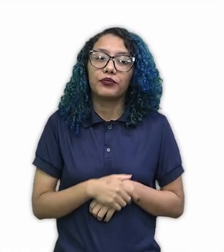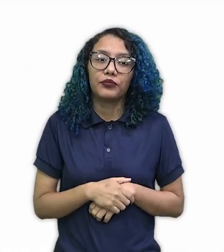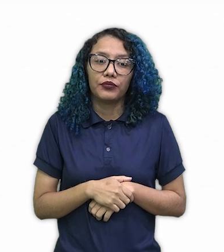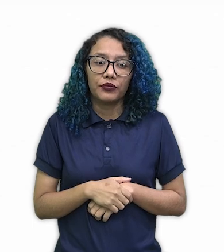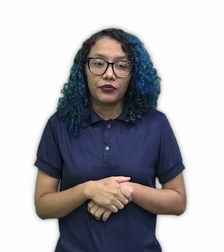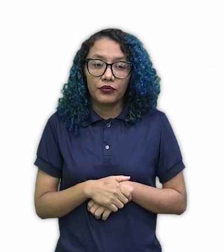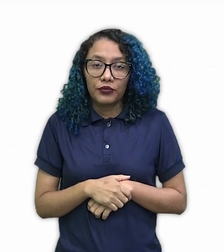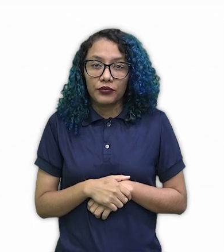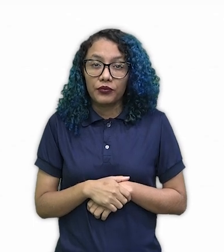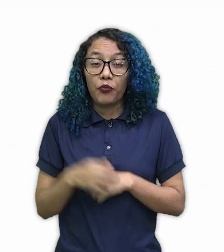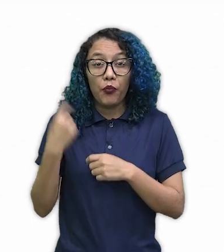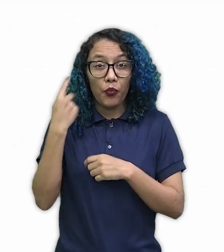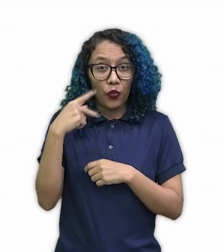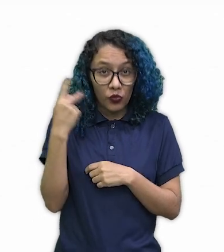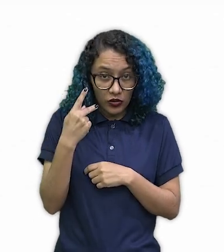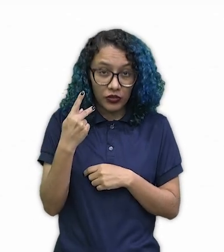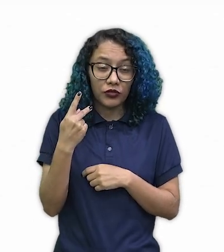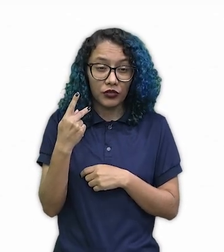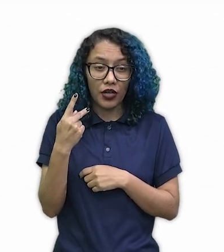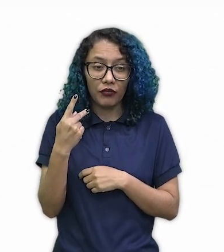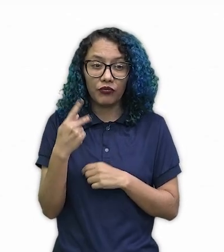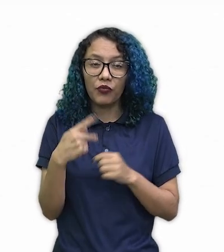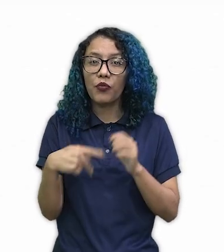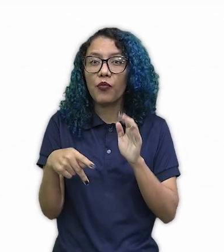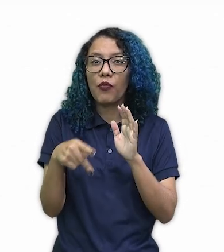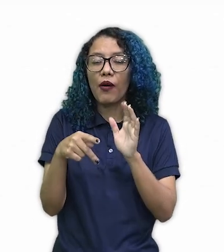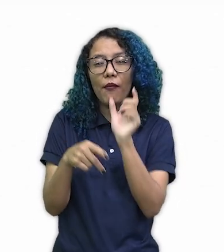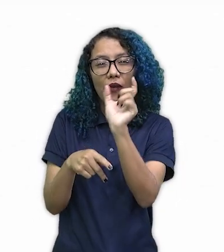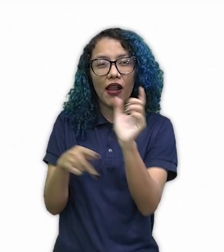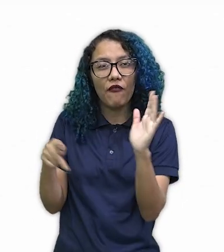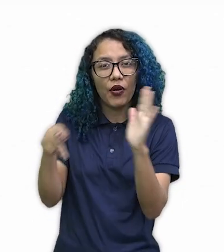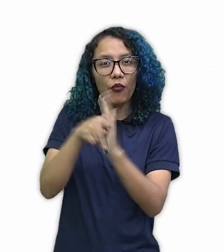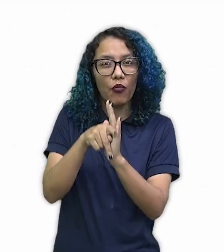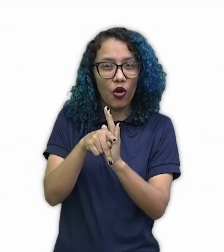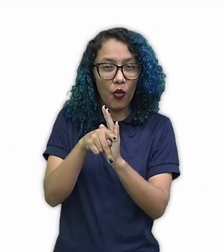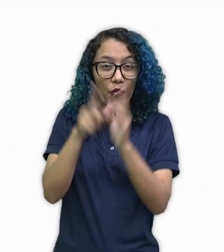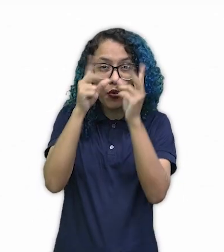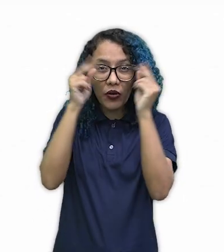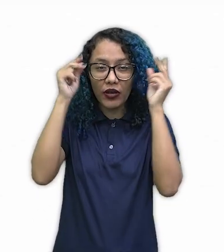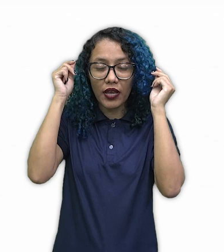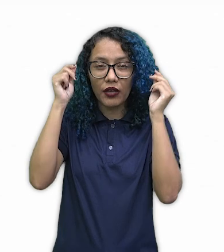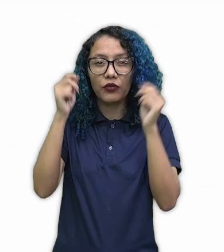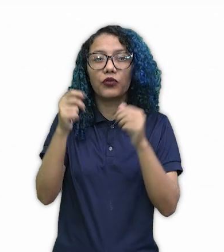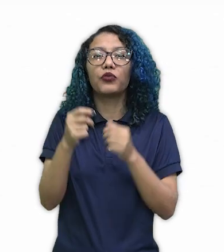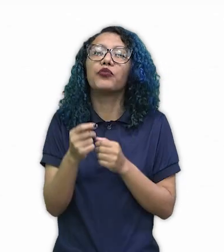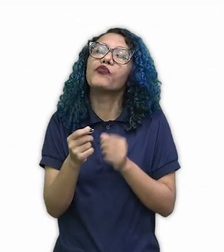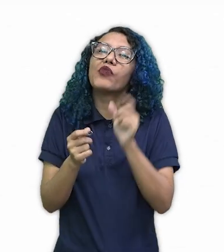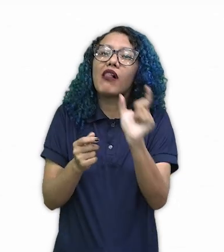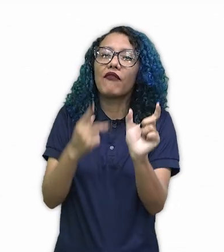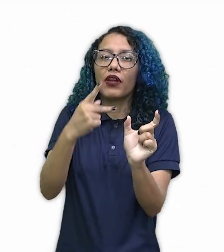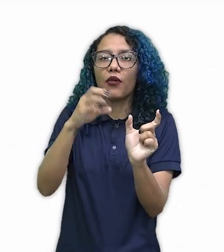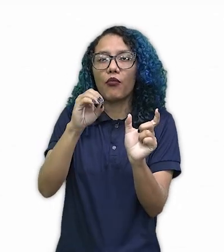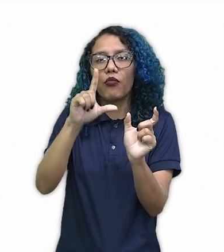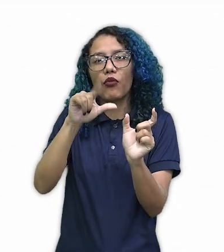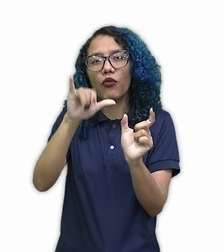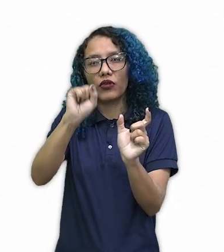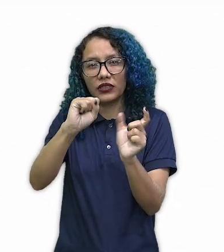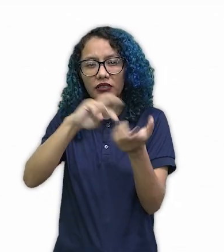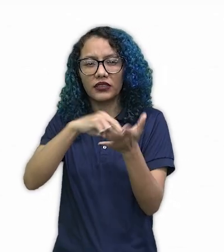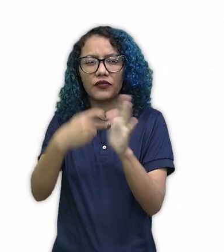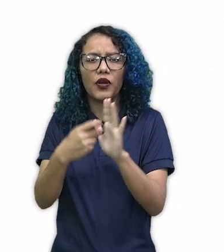A política, ela vem de uma palavra lá do grego, polis, que significa